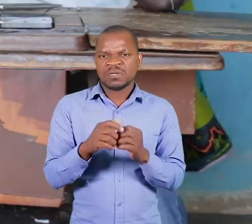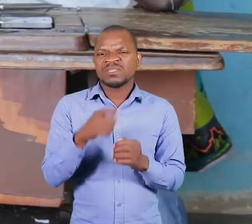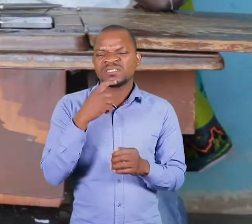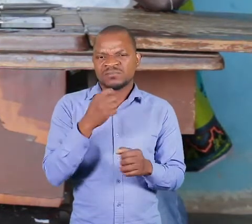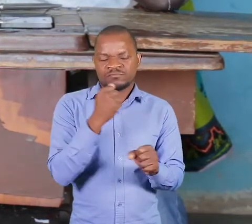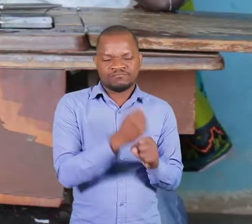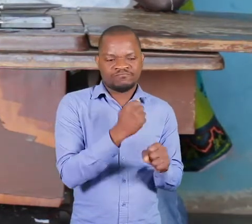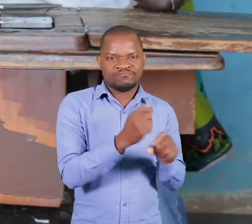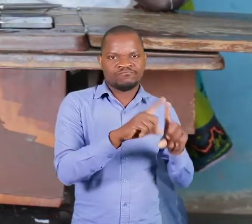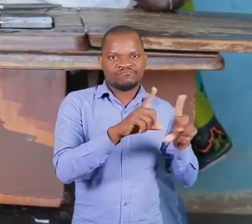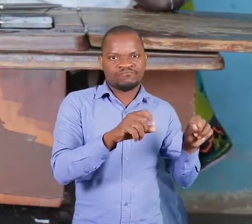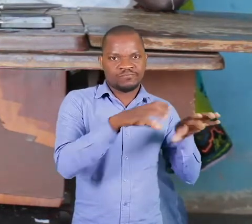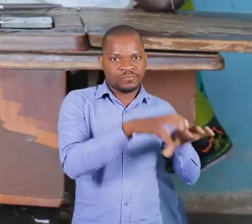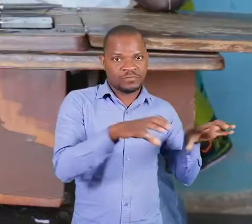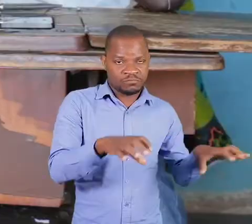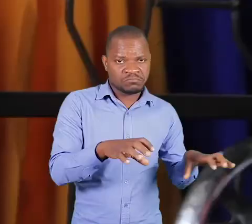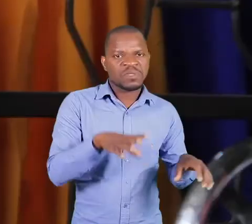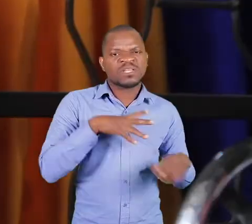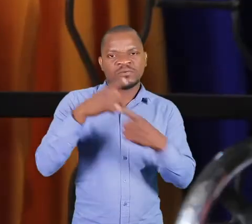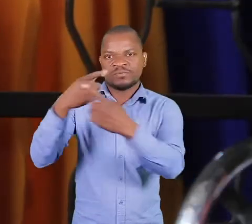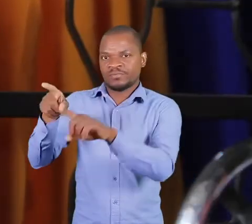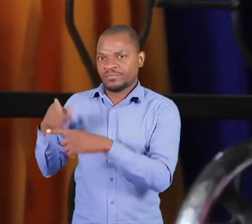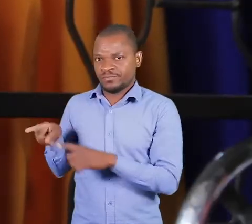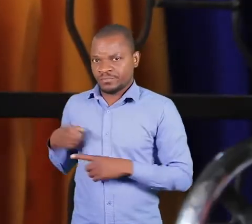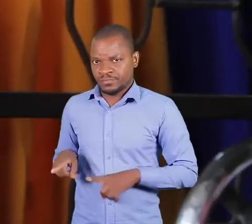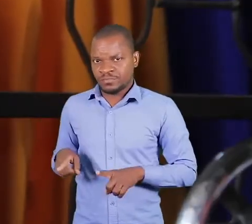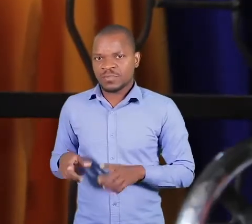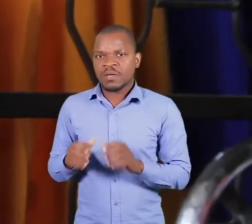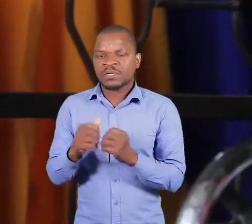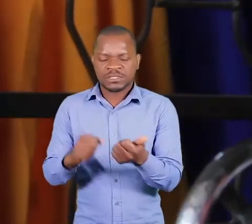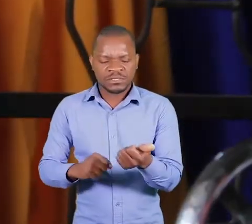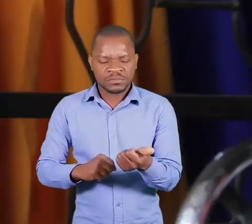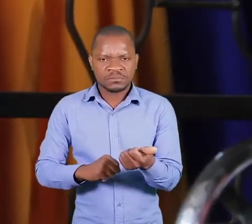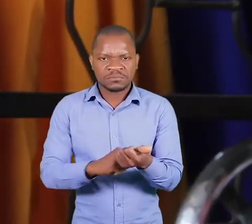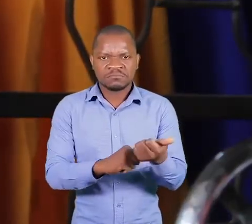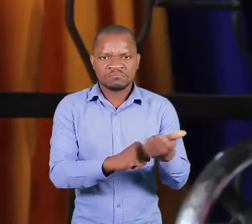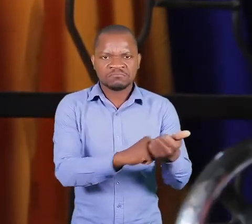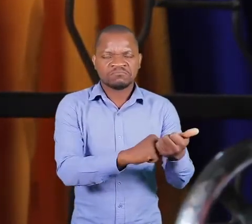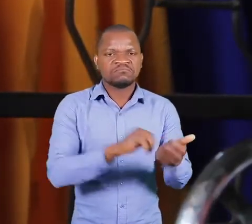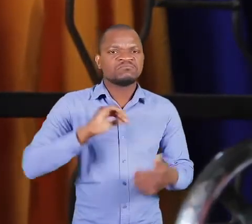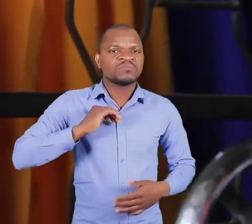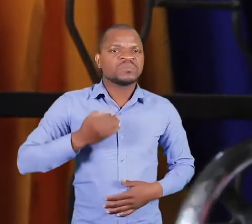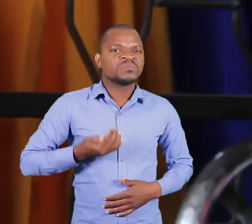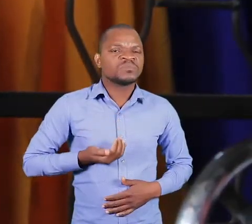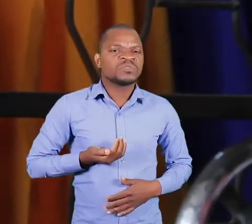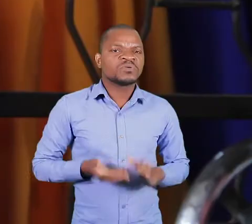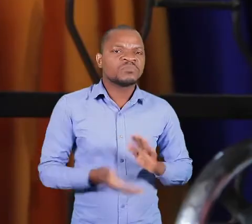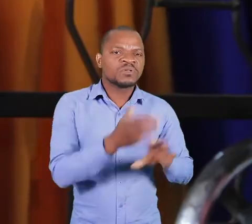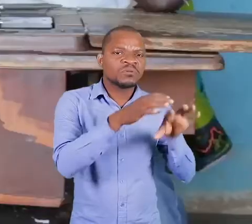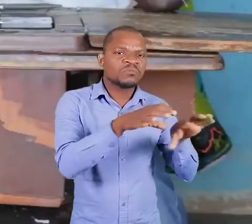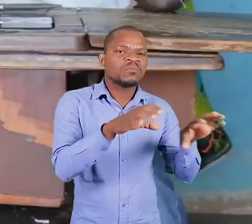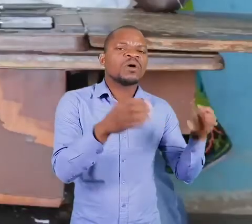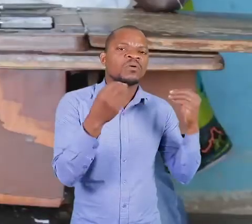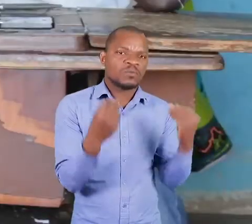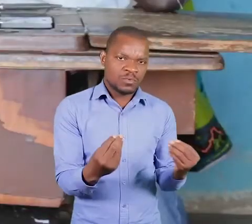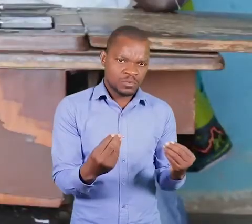uma das formas de trabalhar, existem muitas outras. Agora, como é que podemos incentivar esta mulher a trabalhar? Como é que podemos